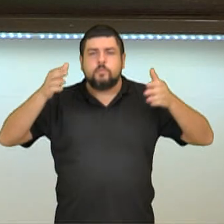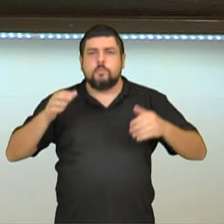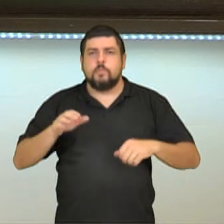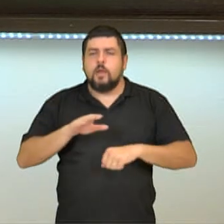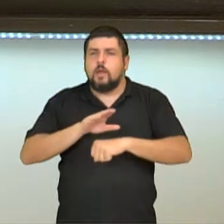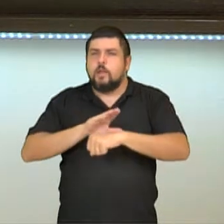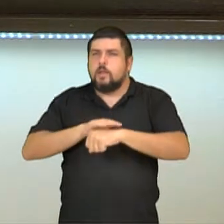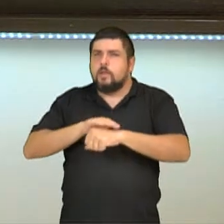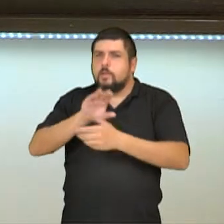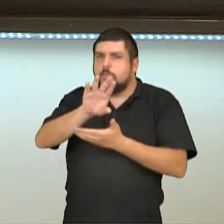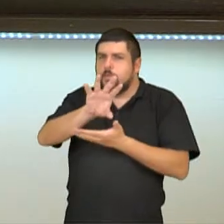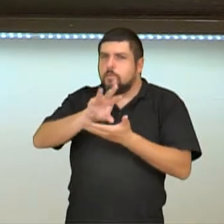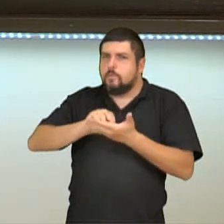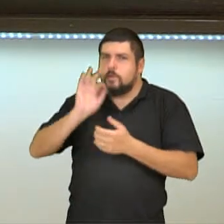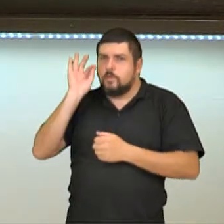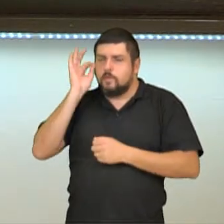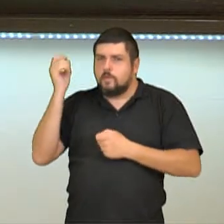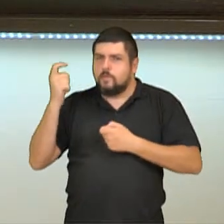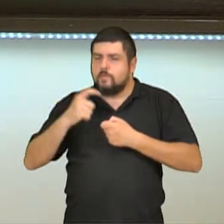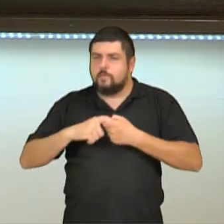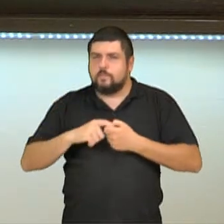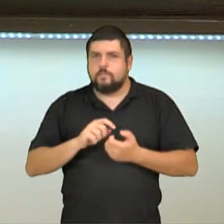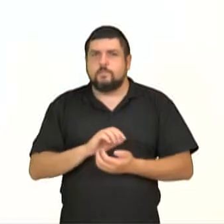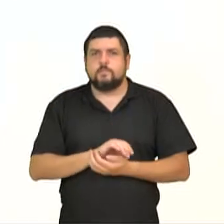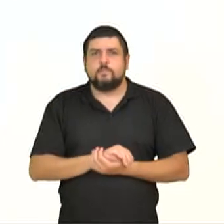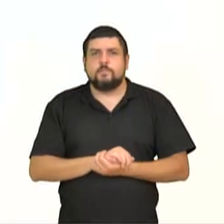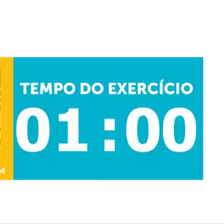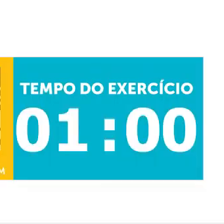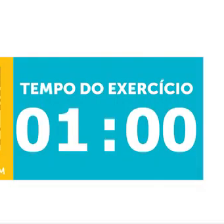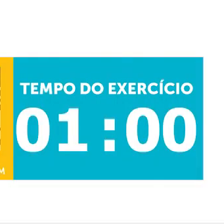Tempo para vocês copiarem e a gente já volta com outros elementos.